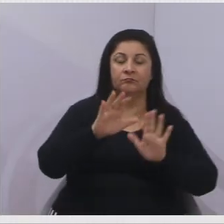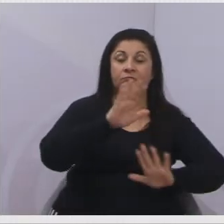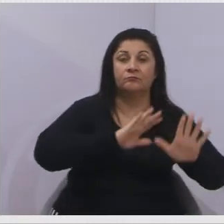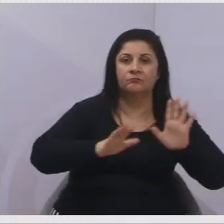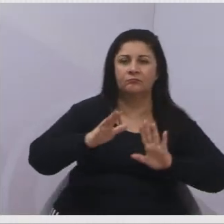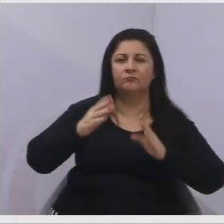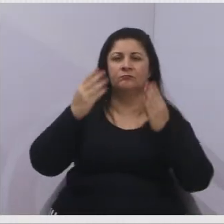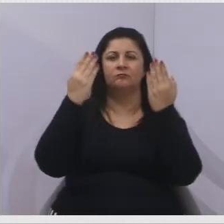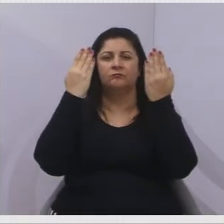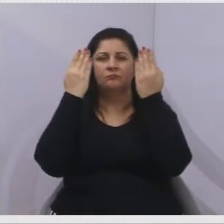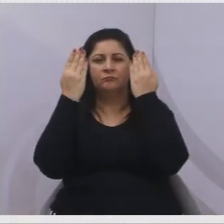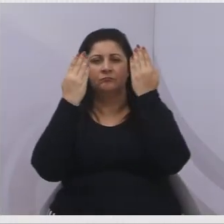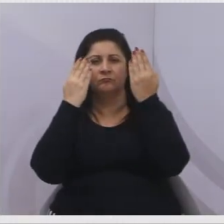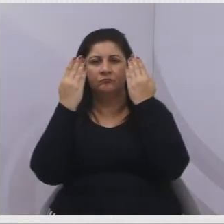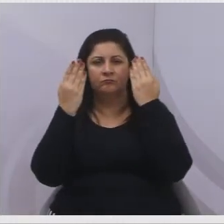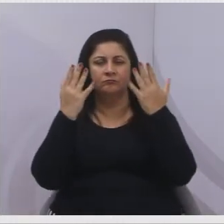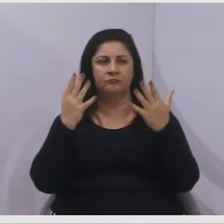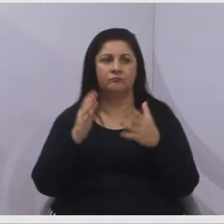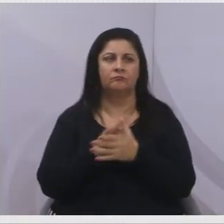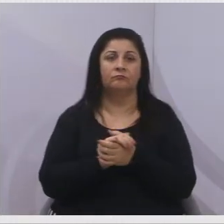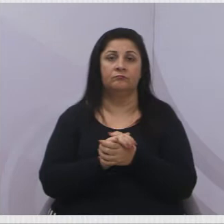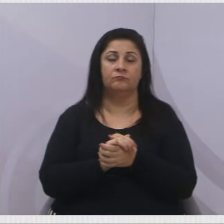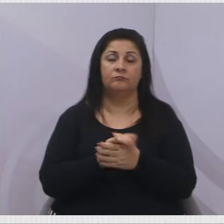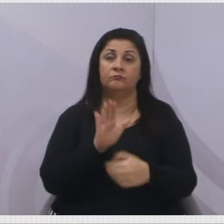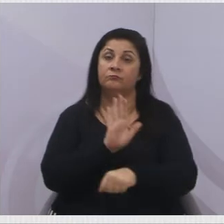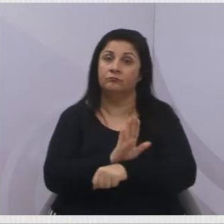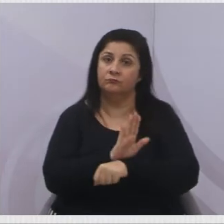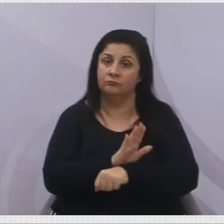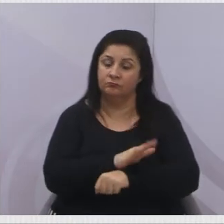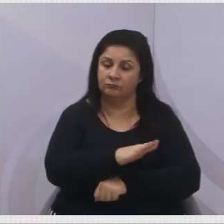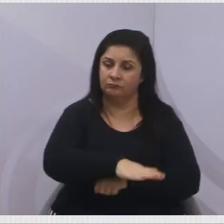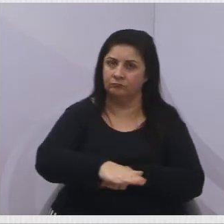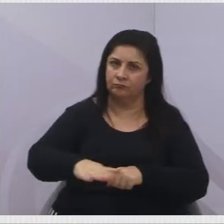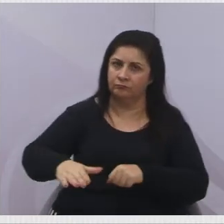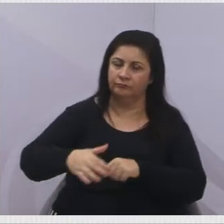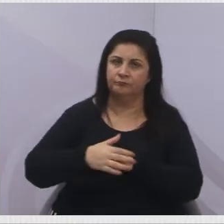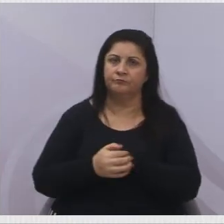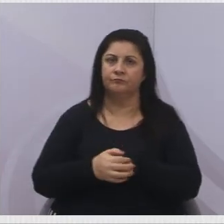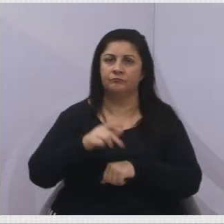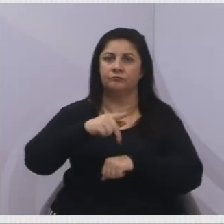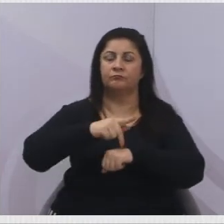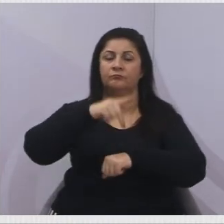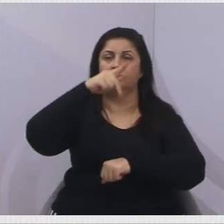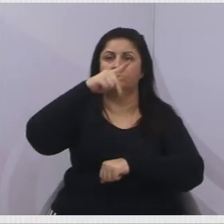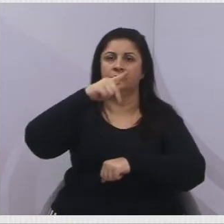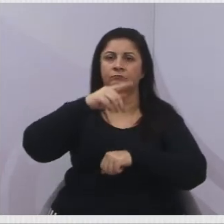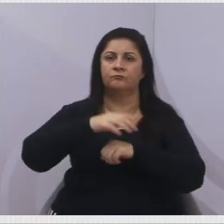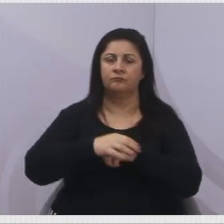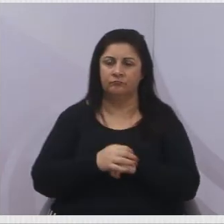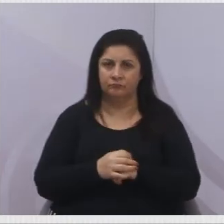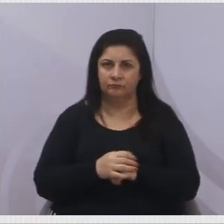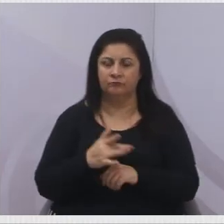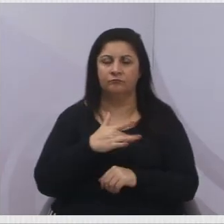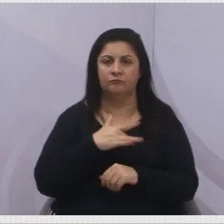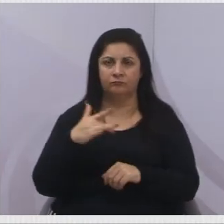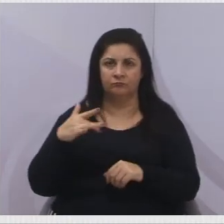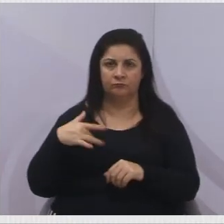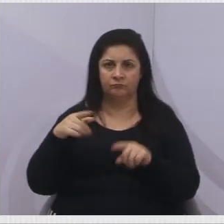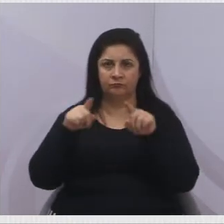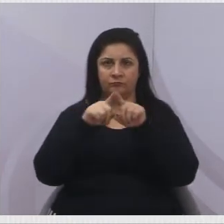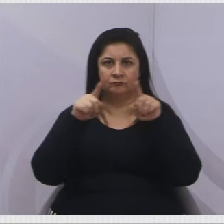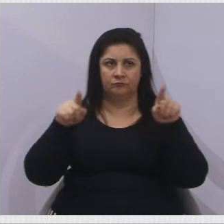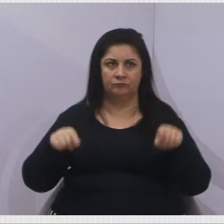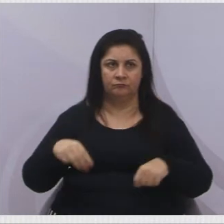psicológicos, intervenção precoce na infância e pós-graduação e entomologia em saúde pública, um